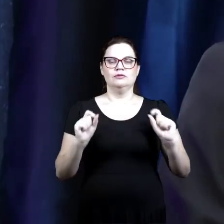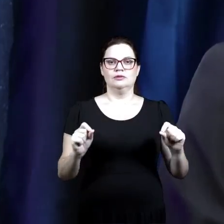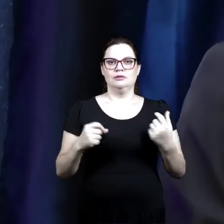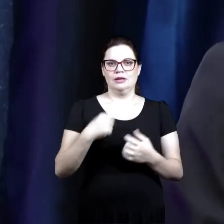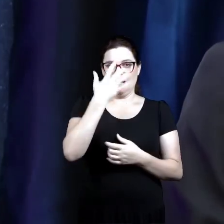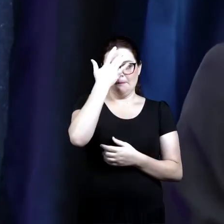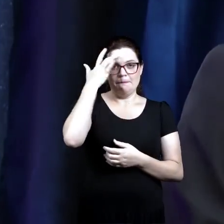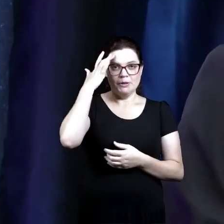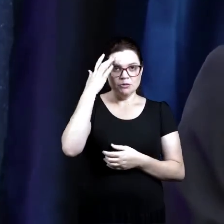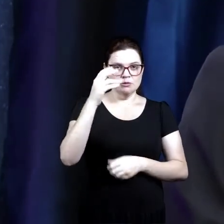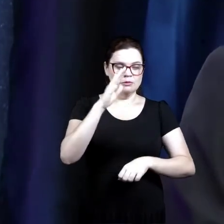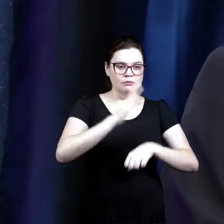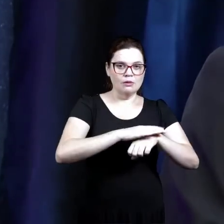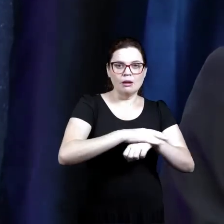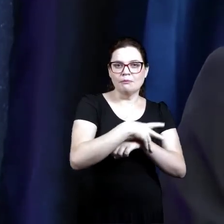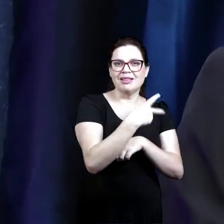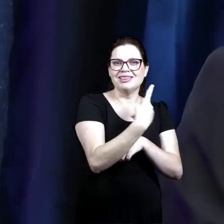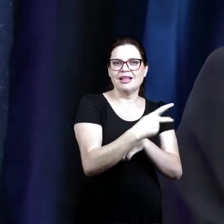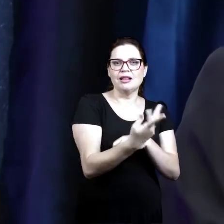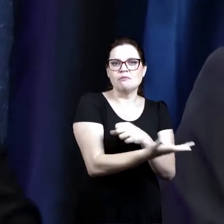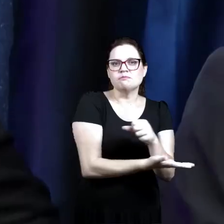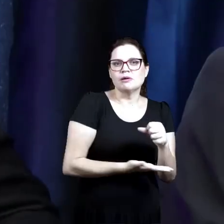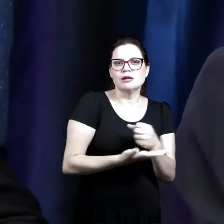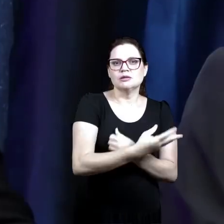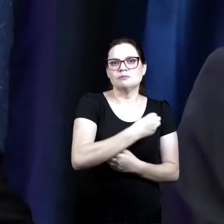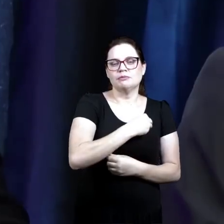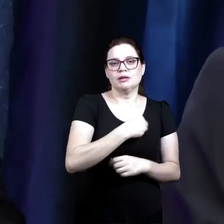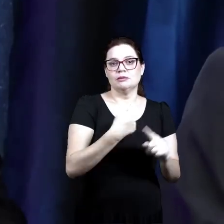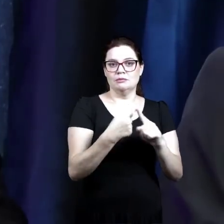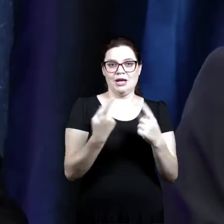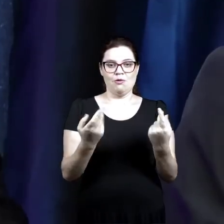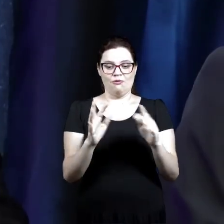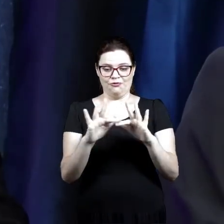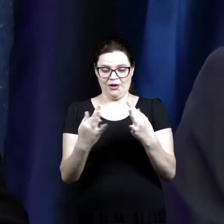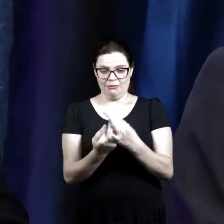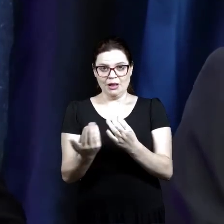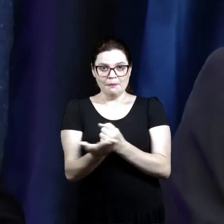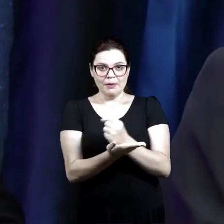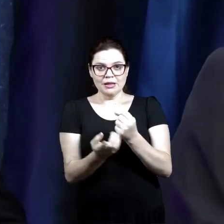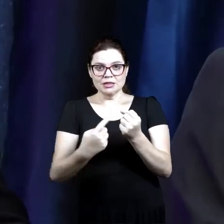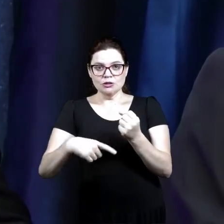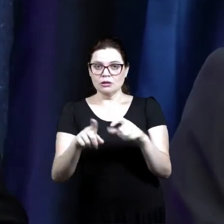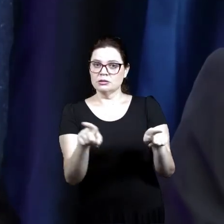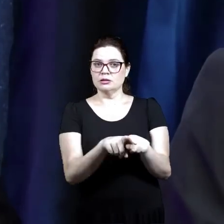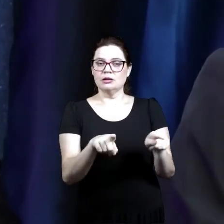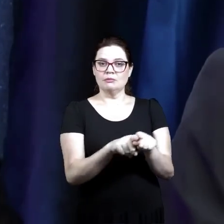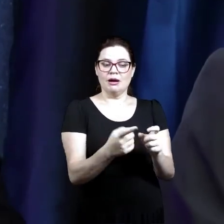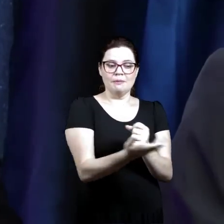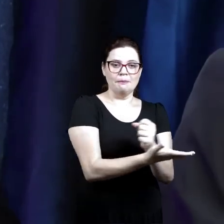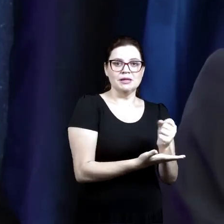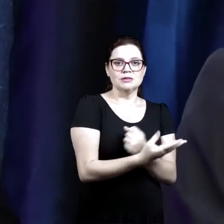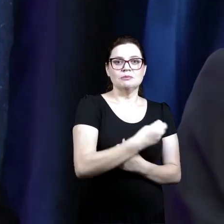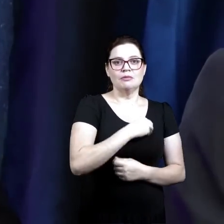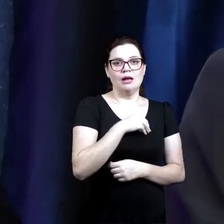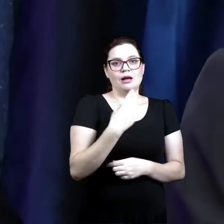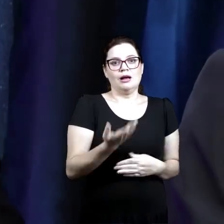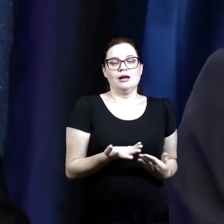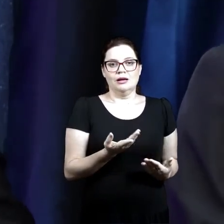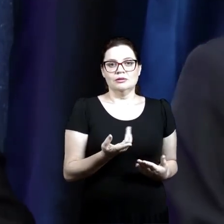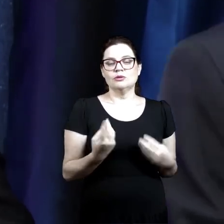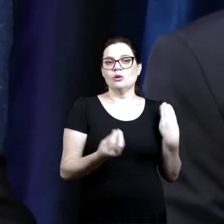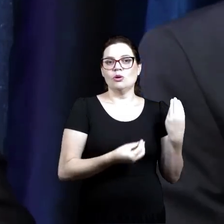das suas origens, do pecado, né, no envolvimento, porque não há como o homem viver o projeto de